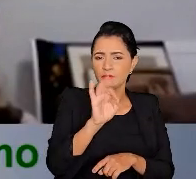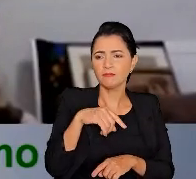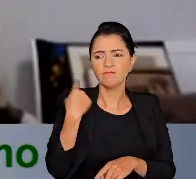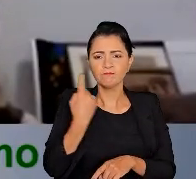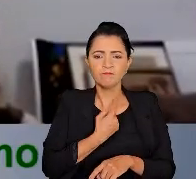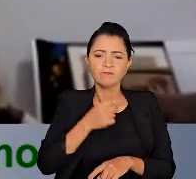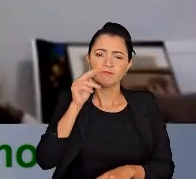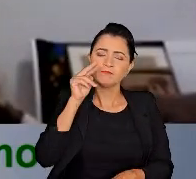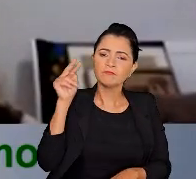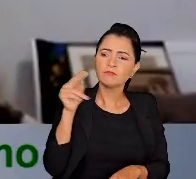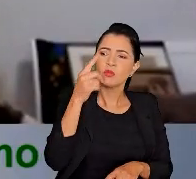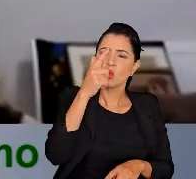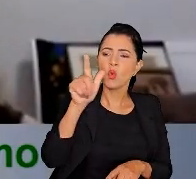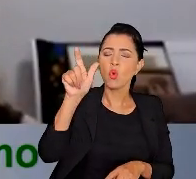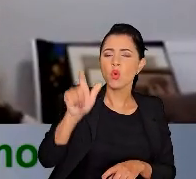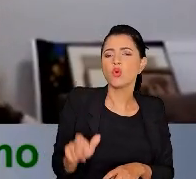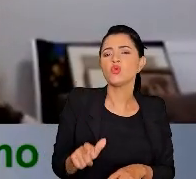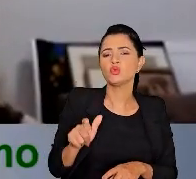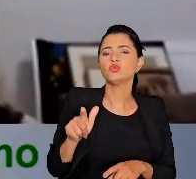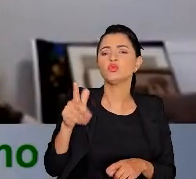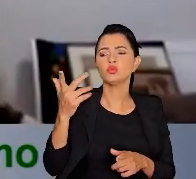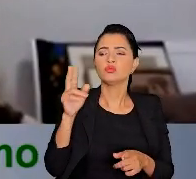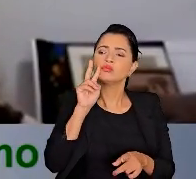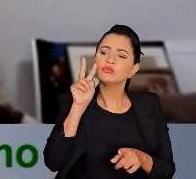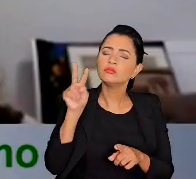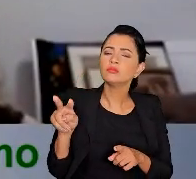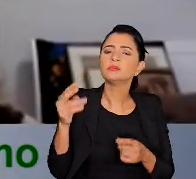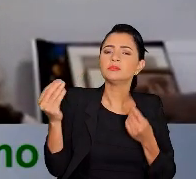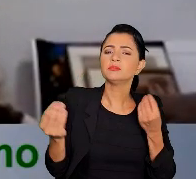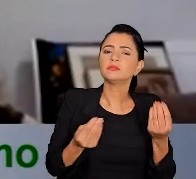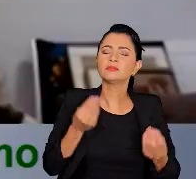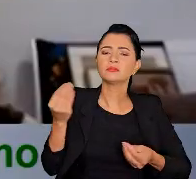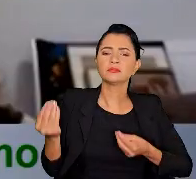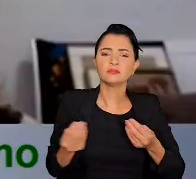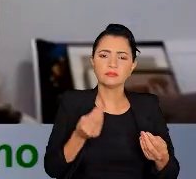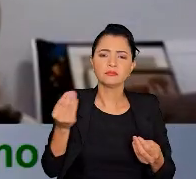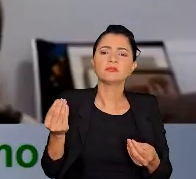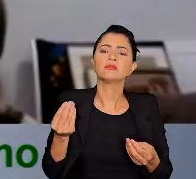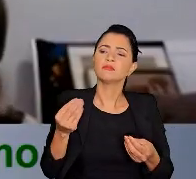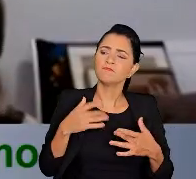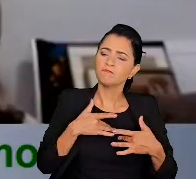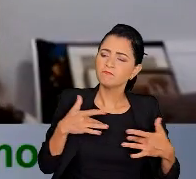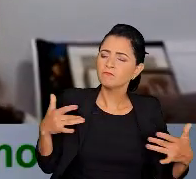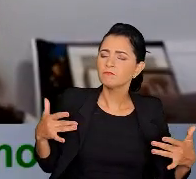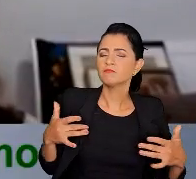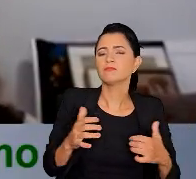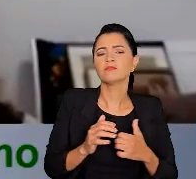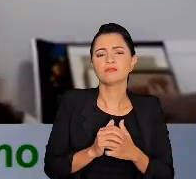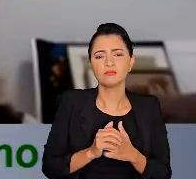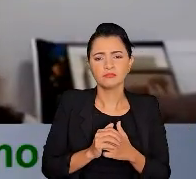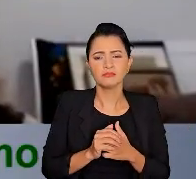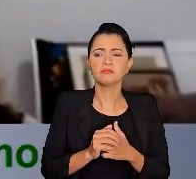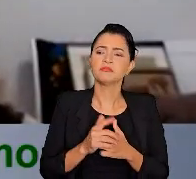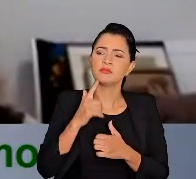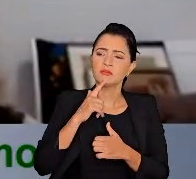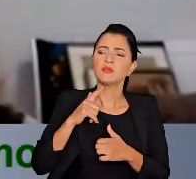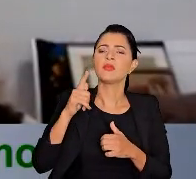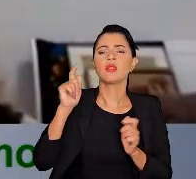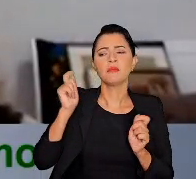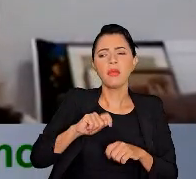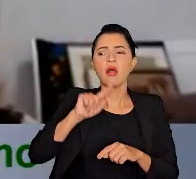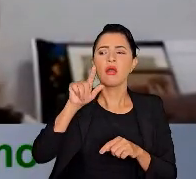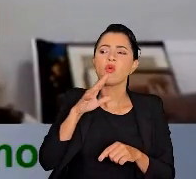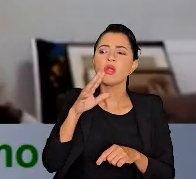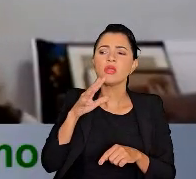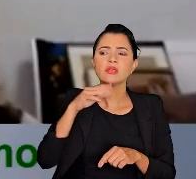olharmos para o outro com um olhar de generosidade, no sentido de conhecê-lo melhor,